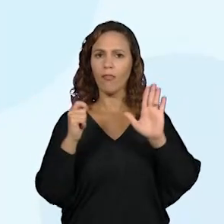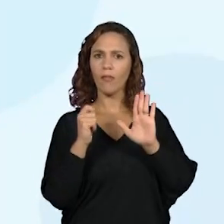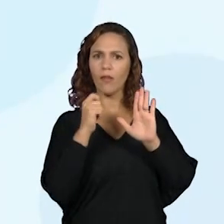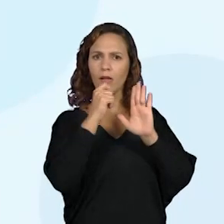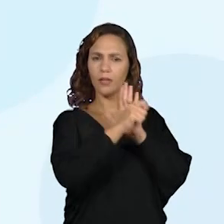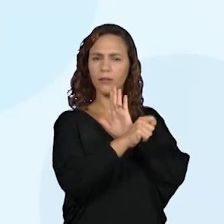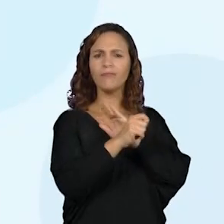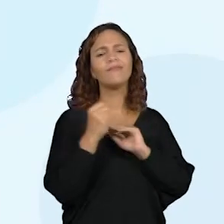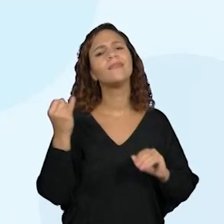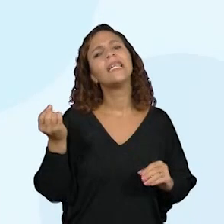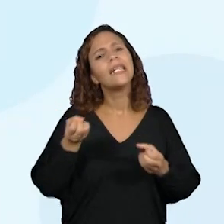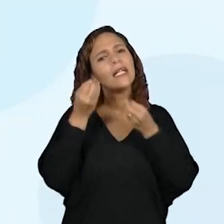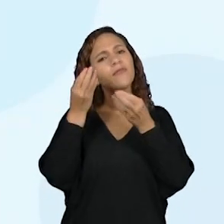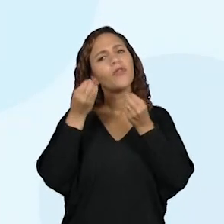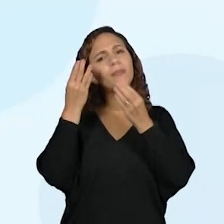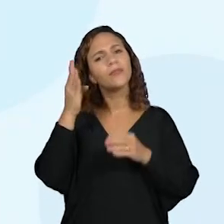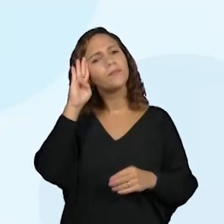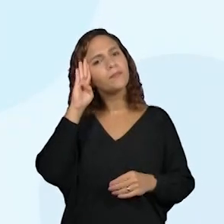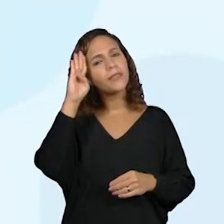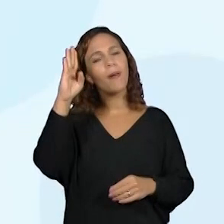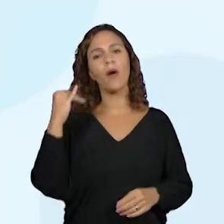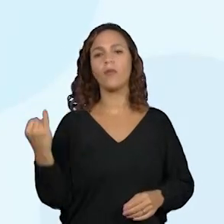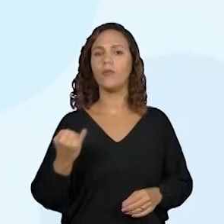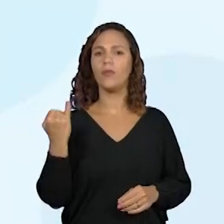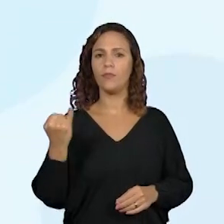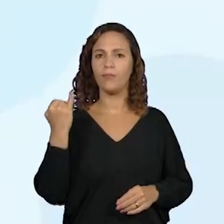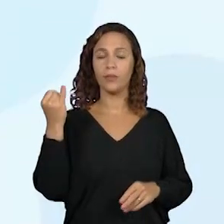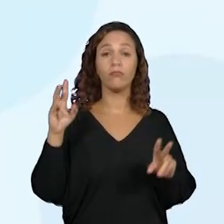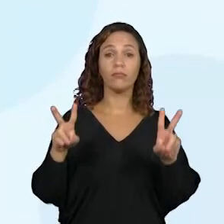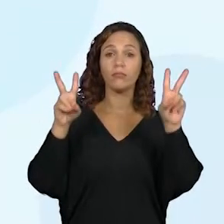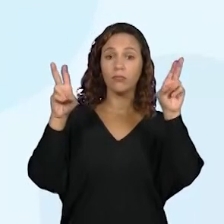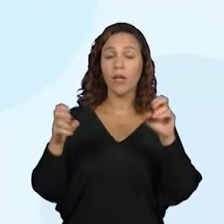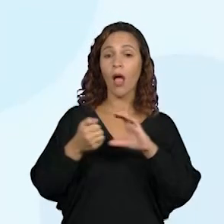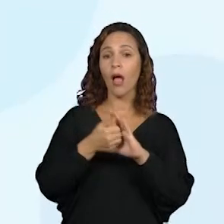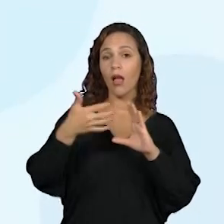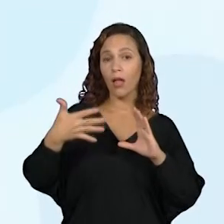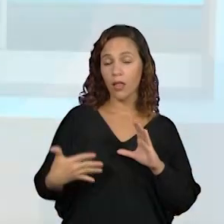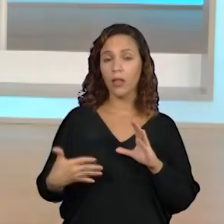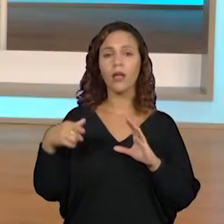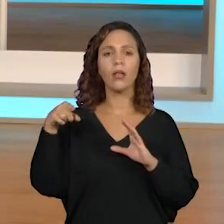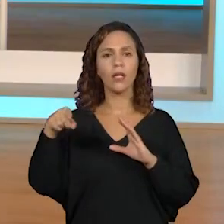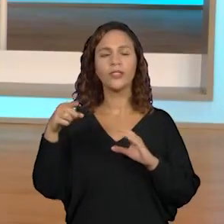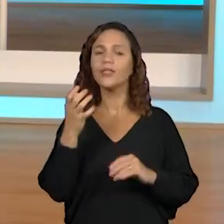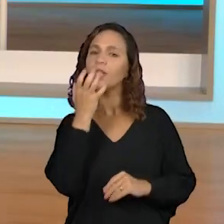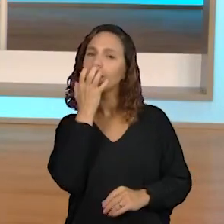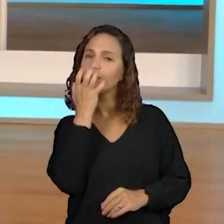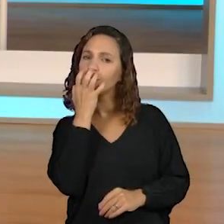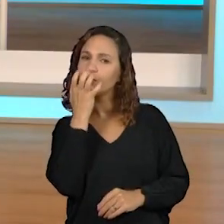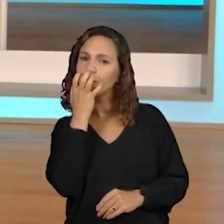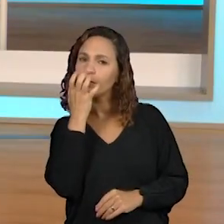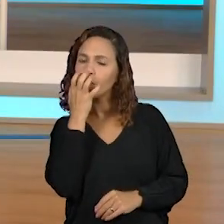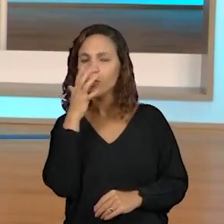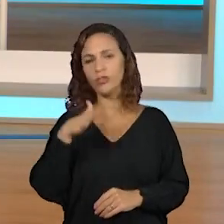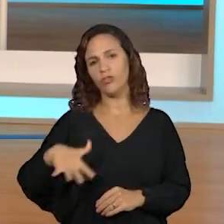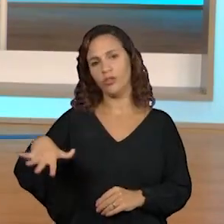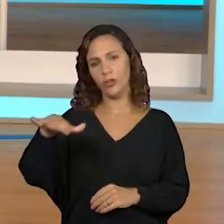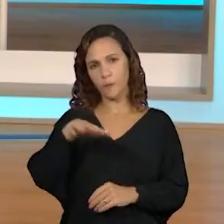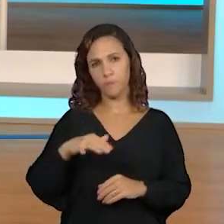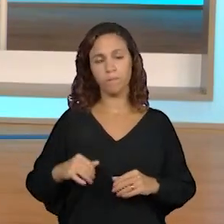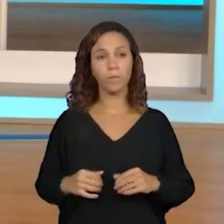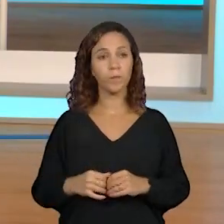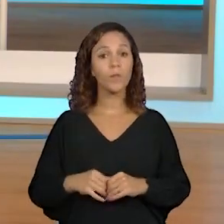destacar algumas informações importantes que falam sobre as características dos cachorros em geral